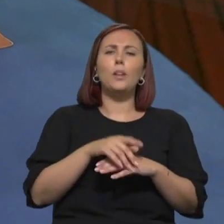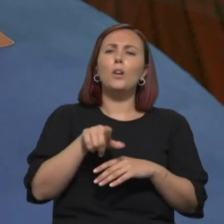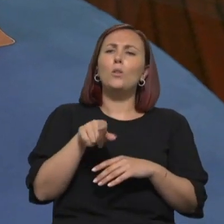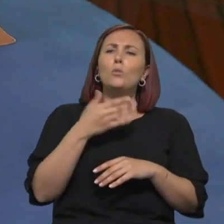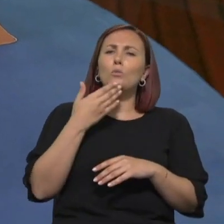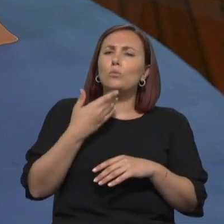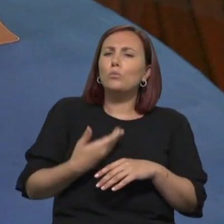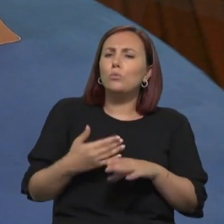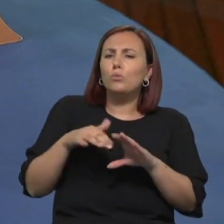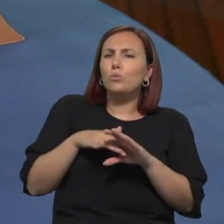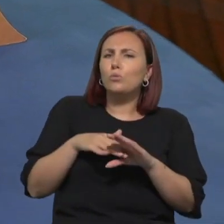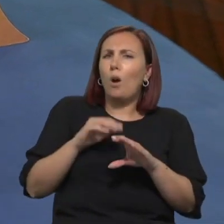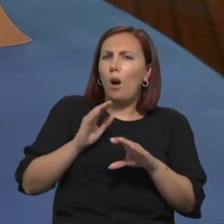participação